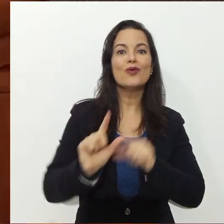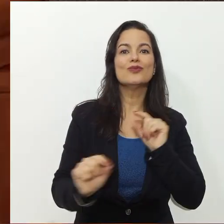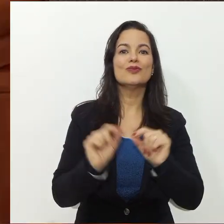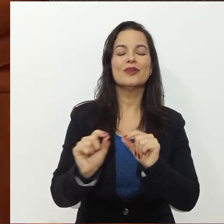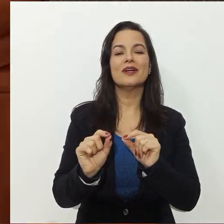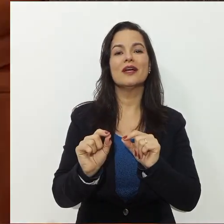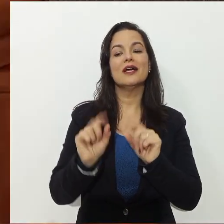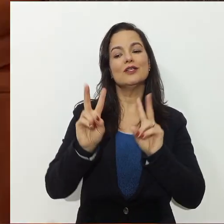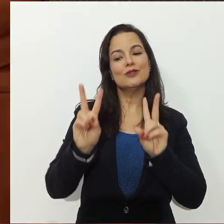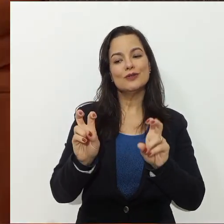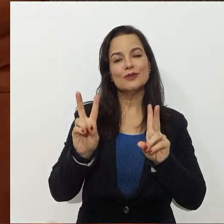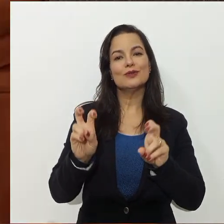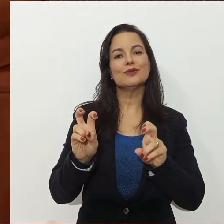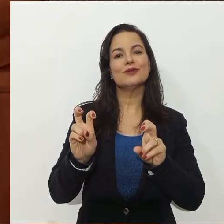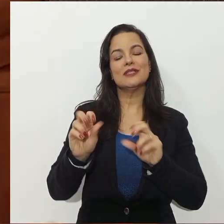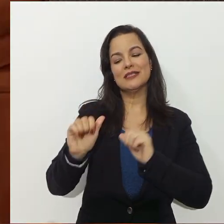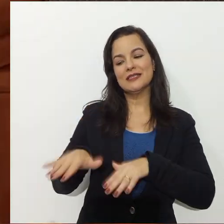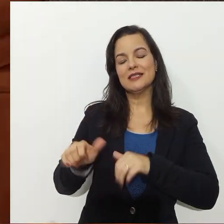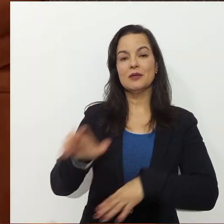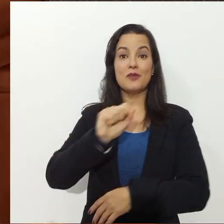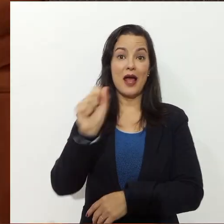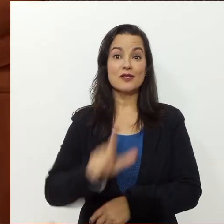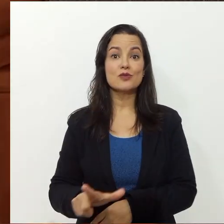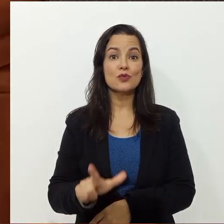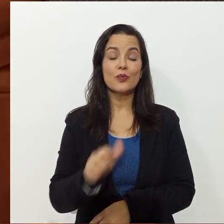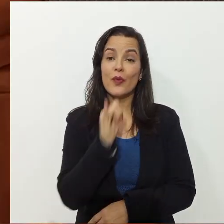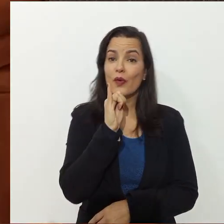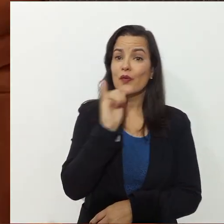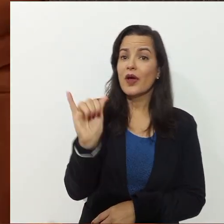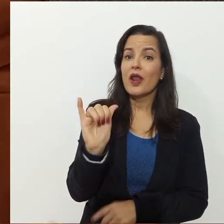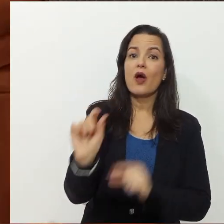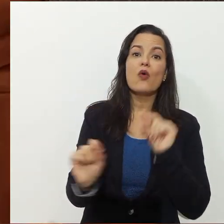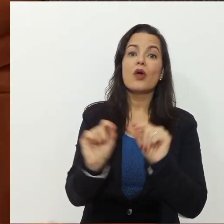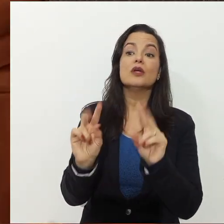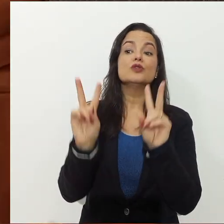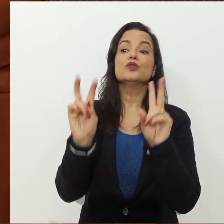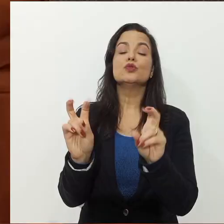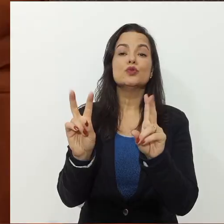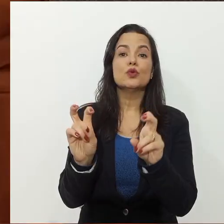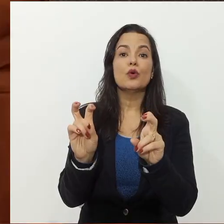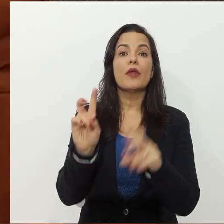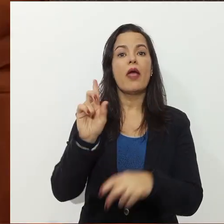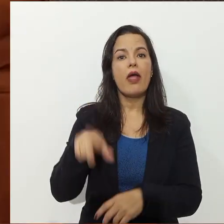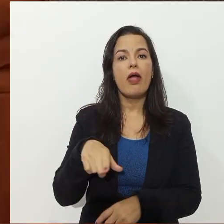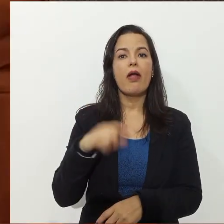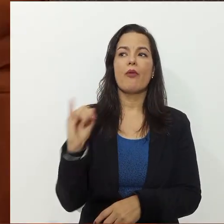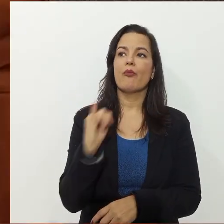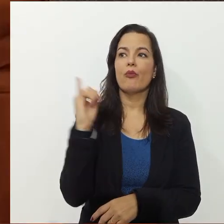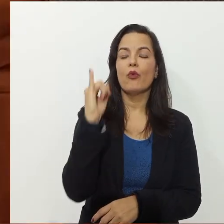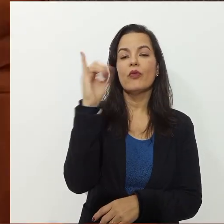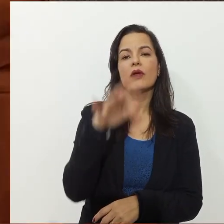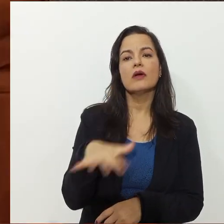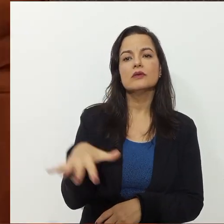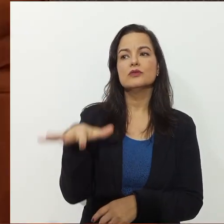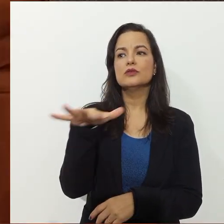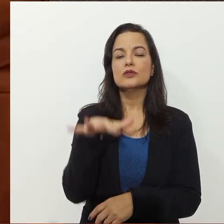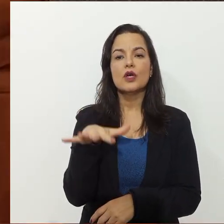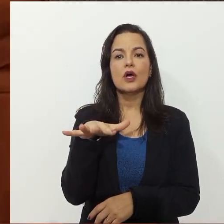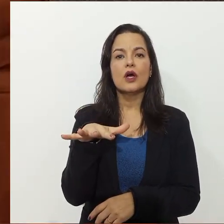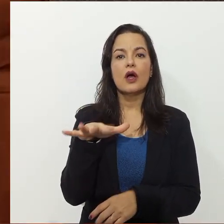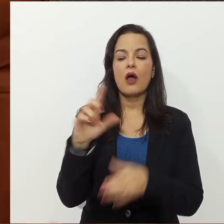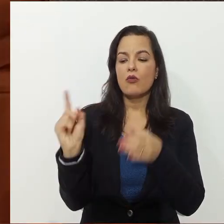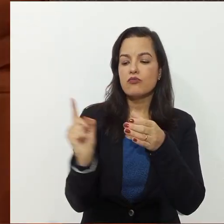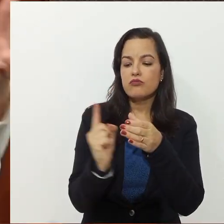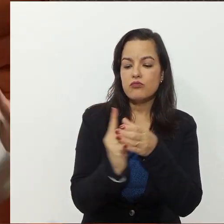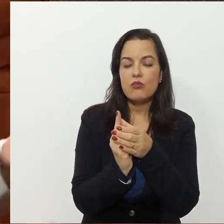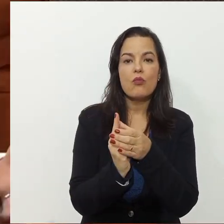gente trazer aqui, gente, a relevância e a importância necessária para trabalhar, para falar sobre quais são as questões